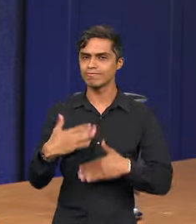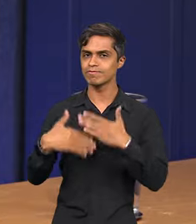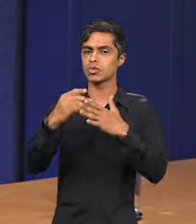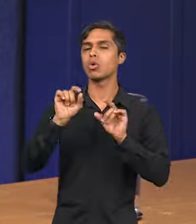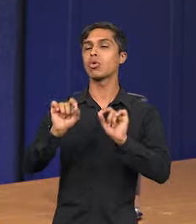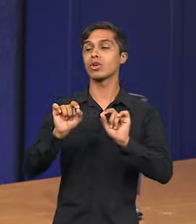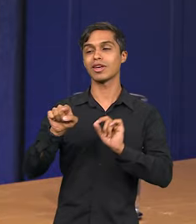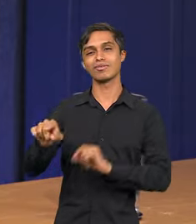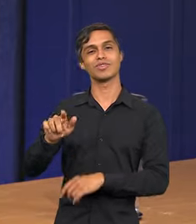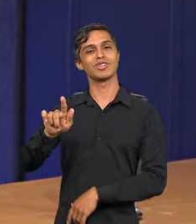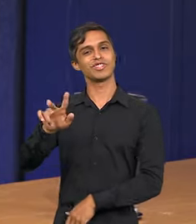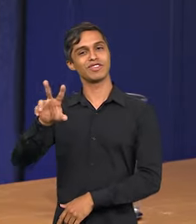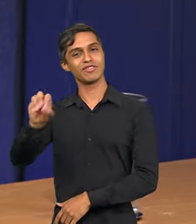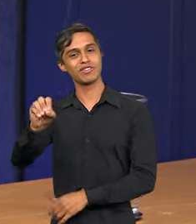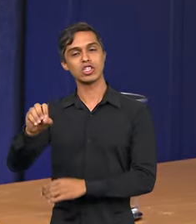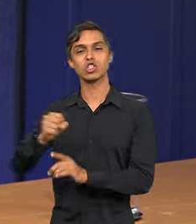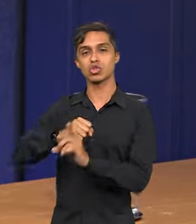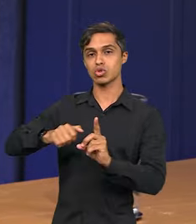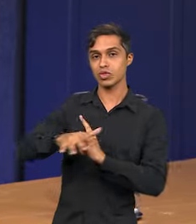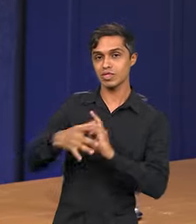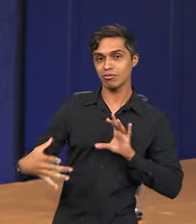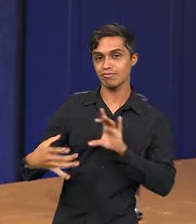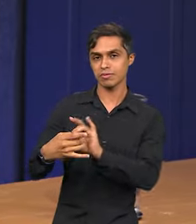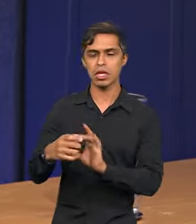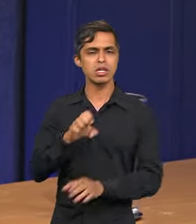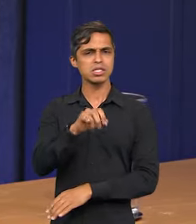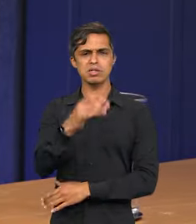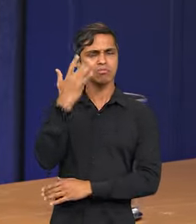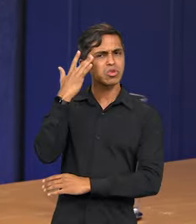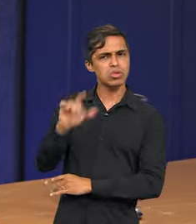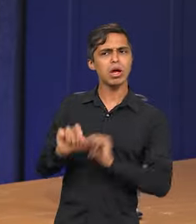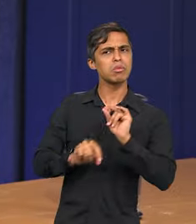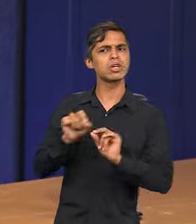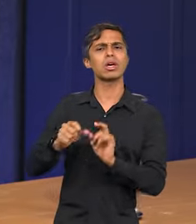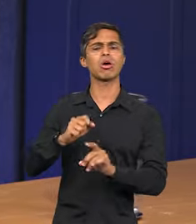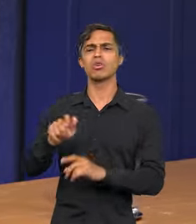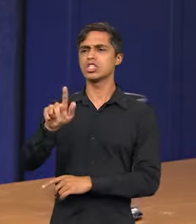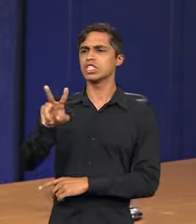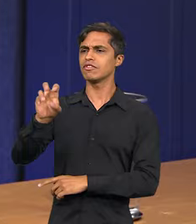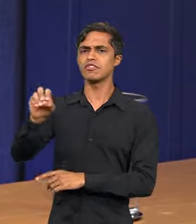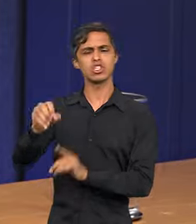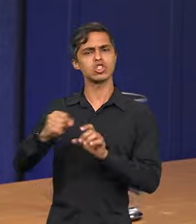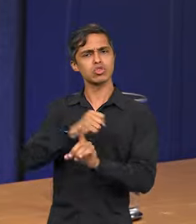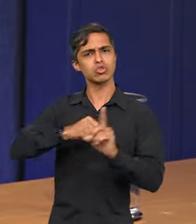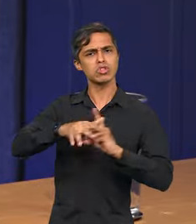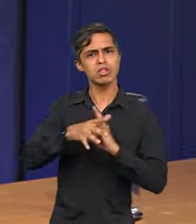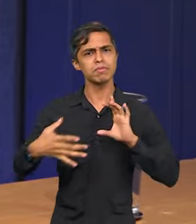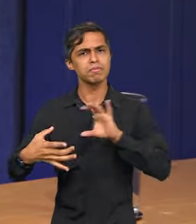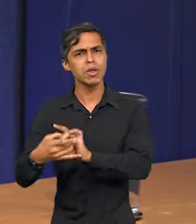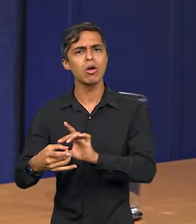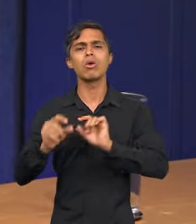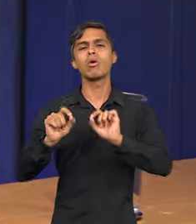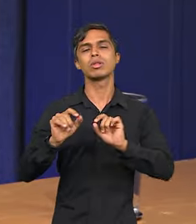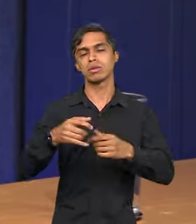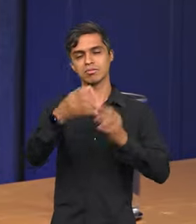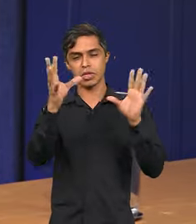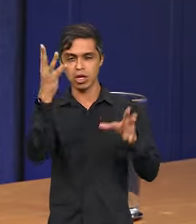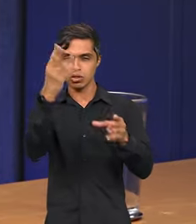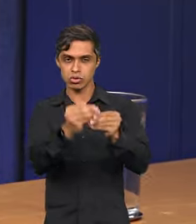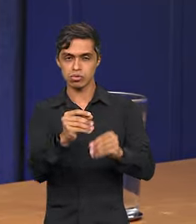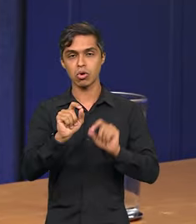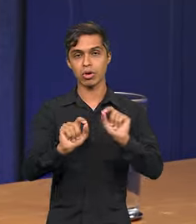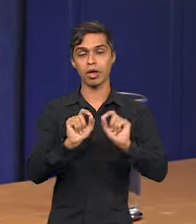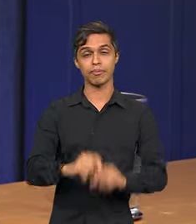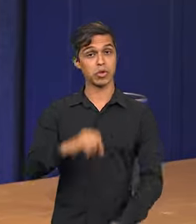o G20 social e se você ainda não tá muito por dentro do que é o G20 social vou fazer um resuminho rápido aqui o